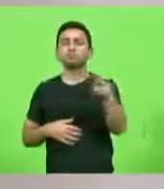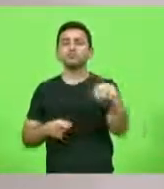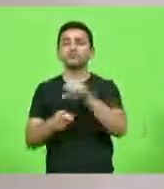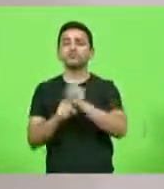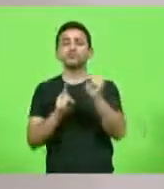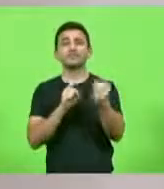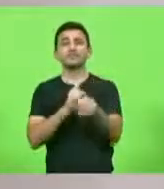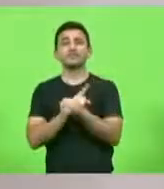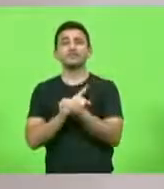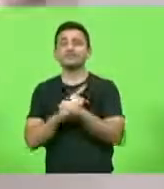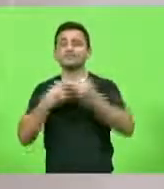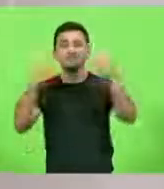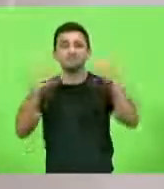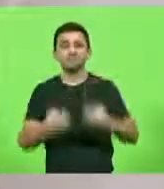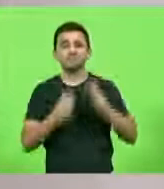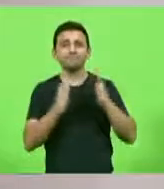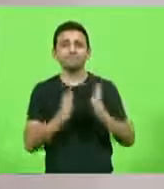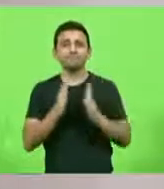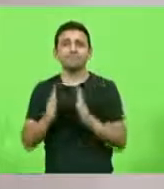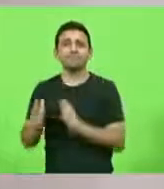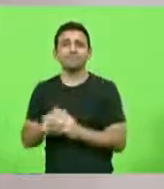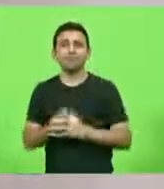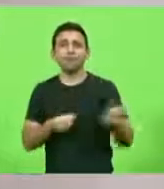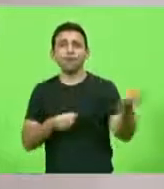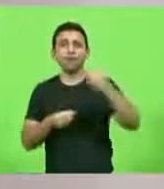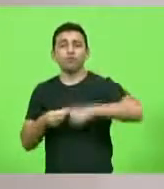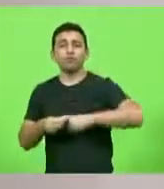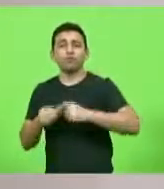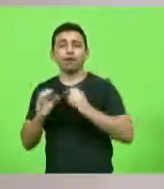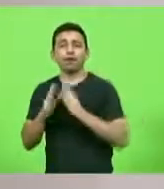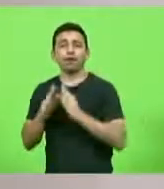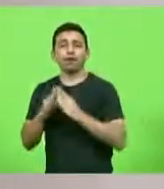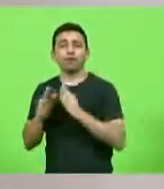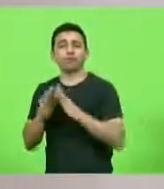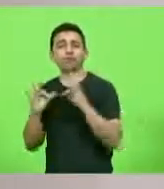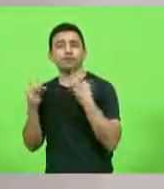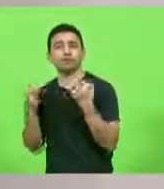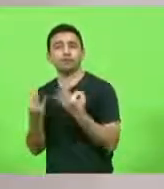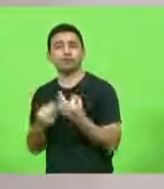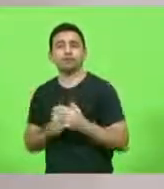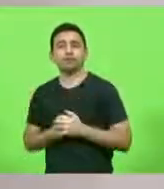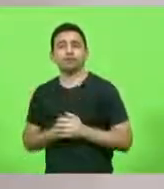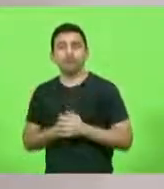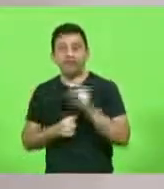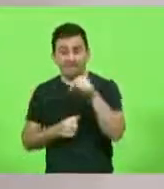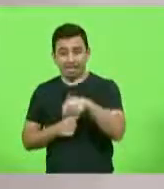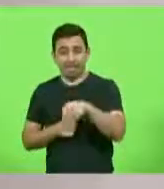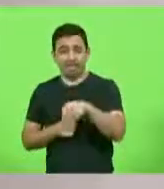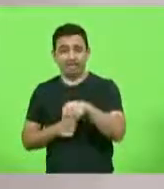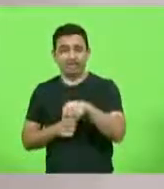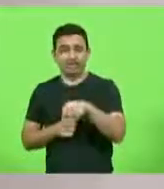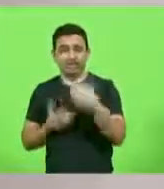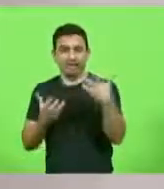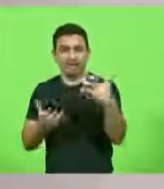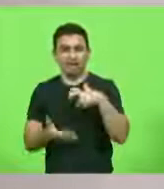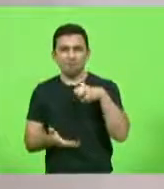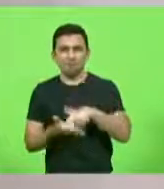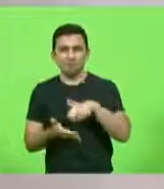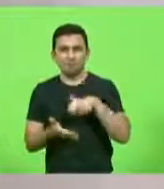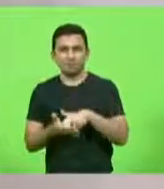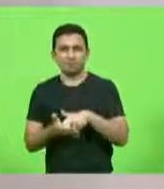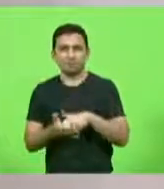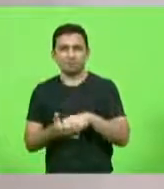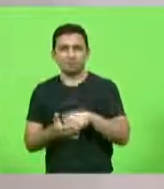sociedade está em ordem, e assim voltar para a sua família. Ele só vai agir com maior rigor, com